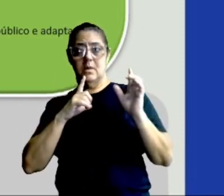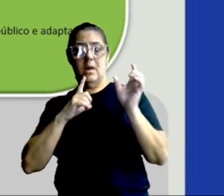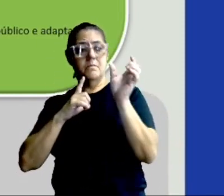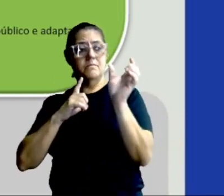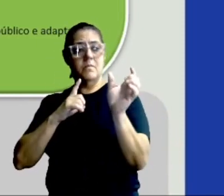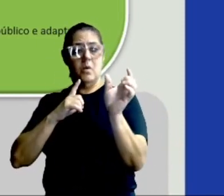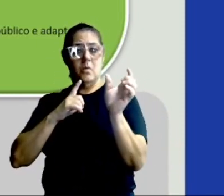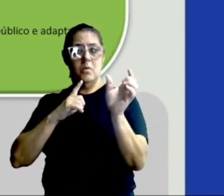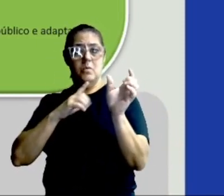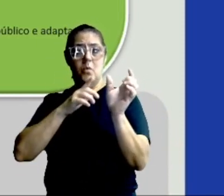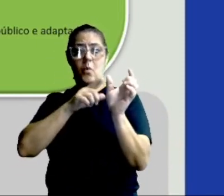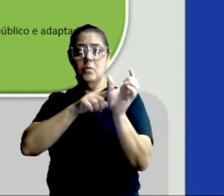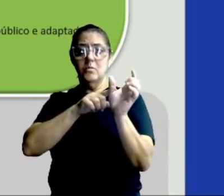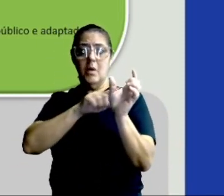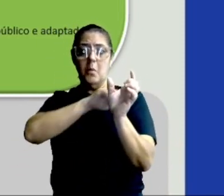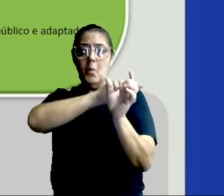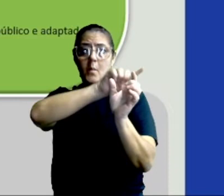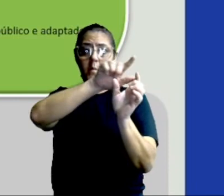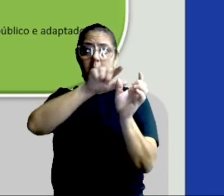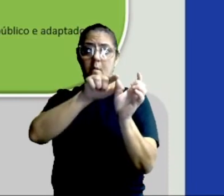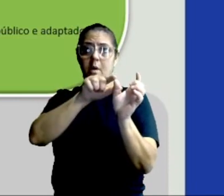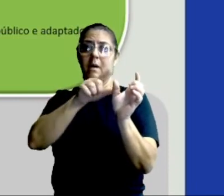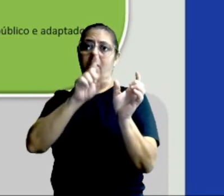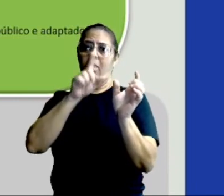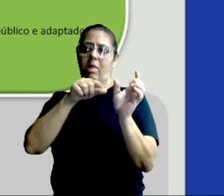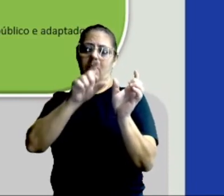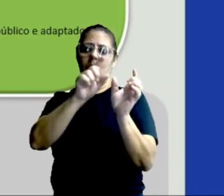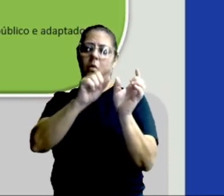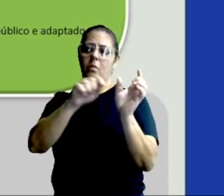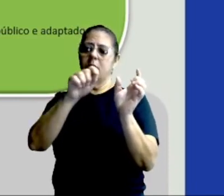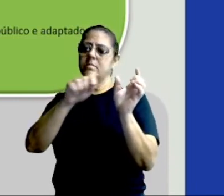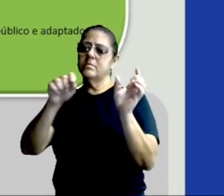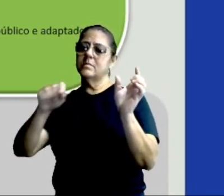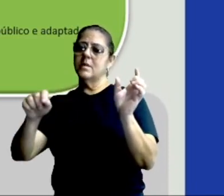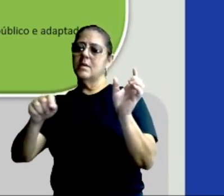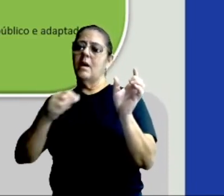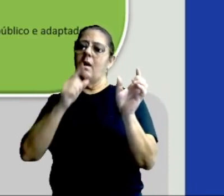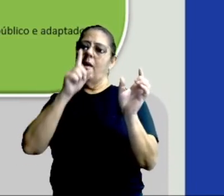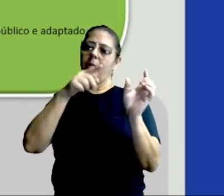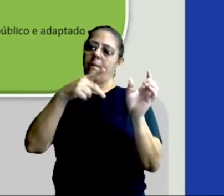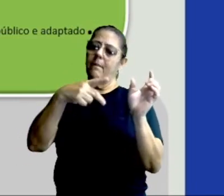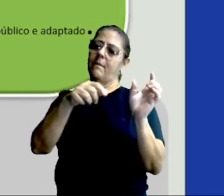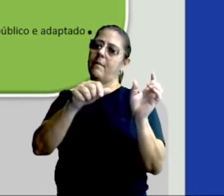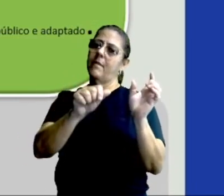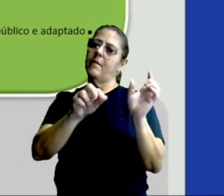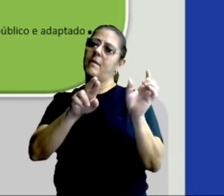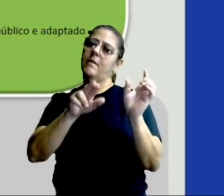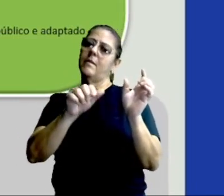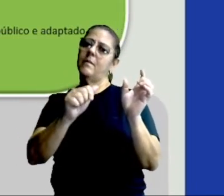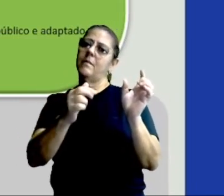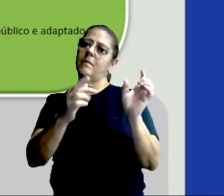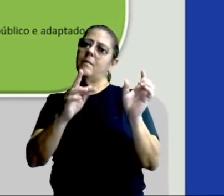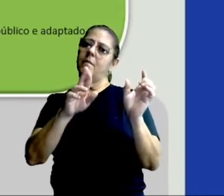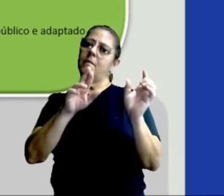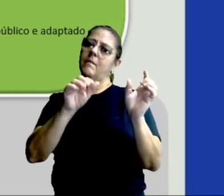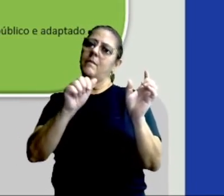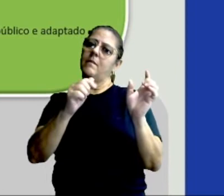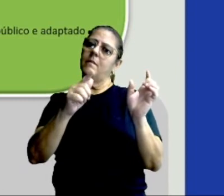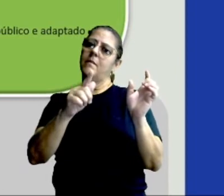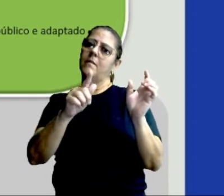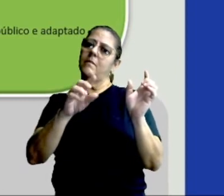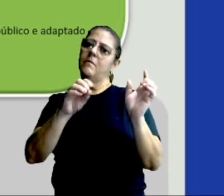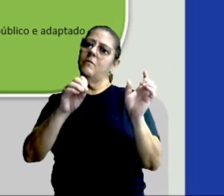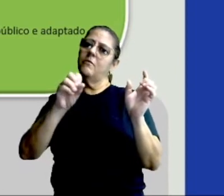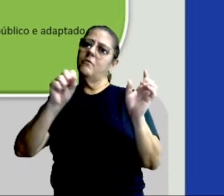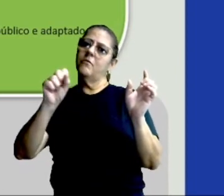recursos houver no teu texto são os parágrafos que vocês terão então a gente pode ver lá em cima